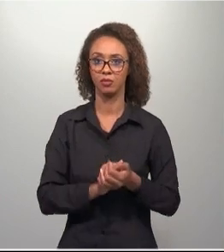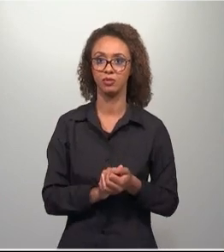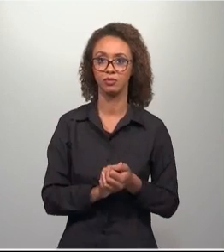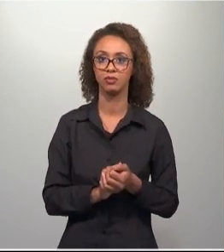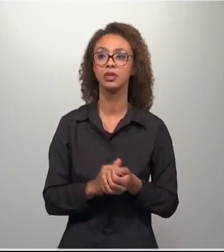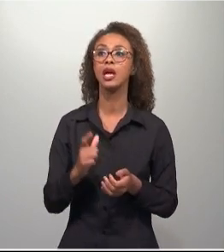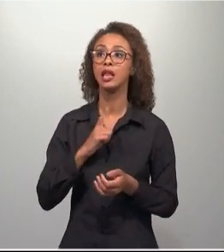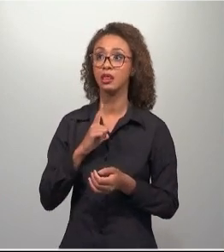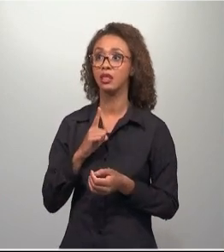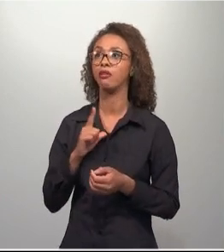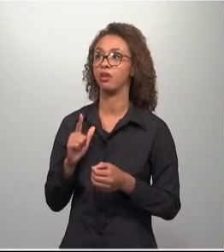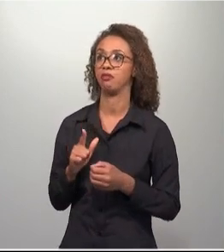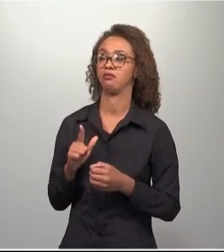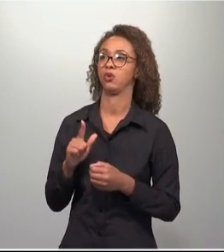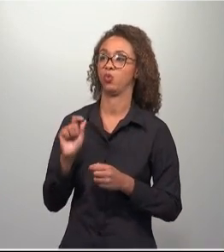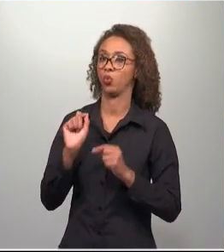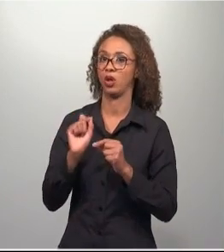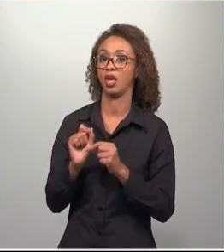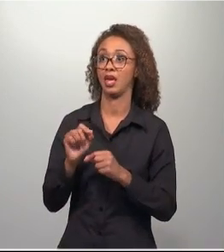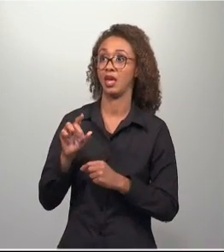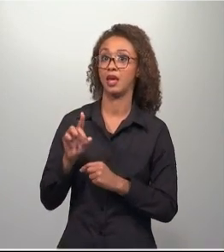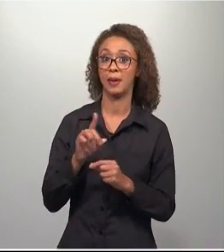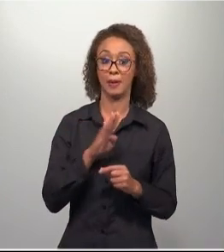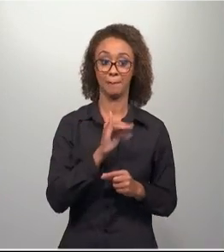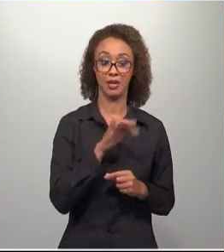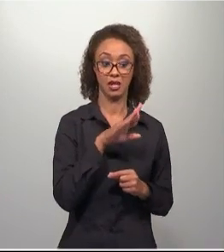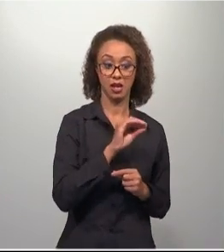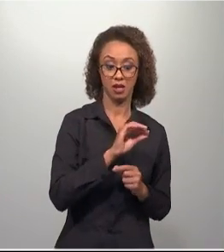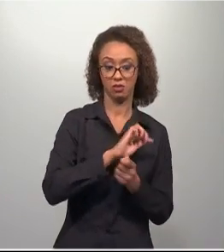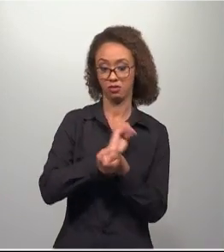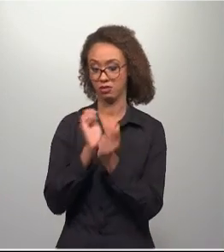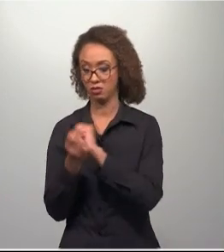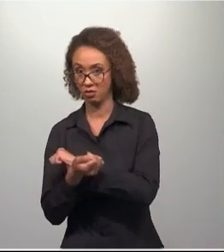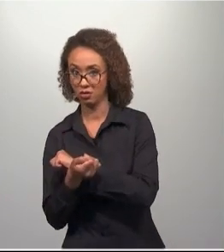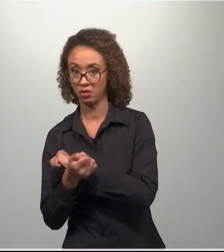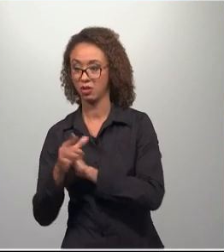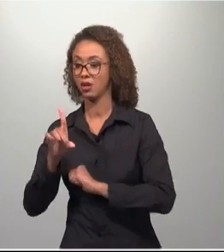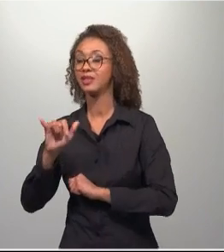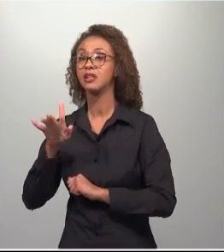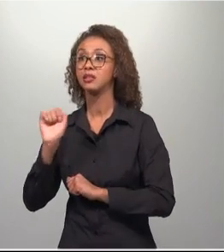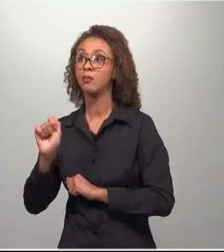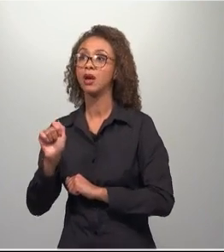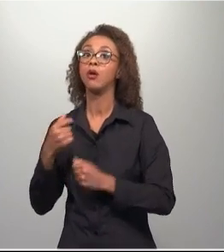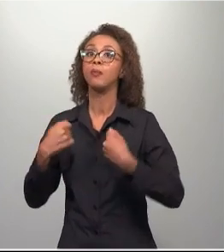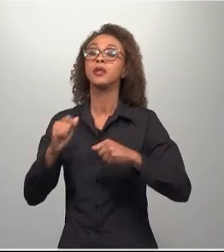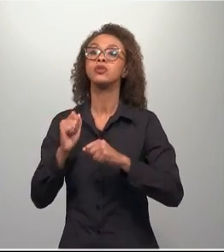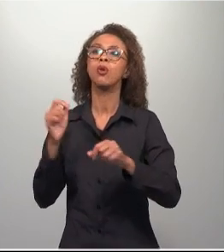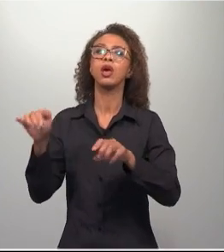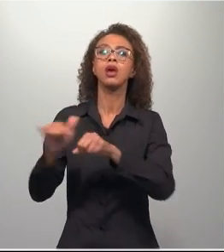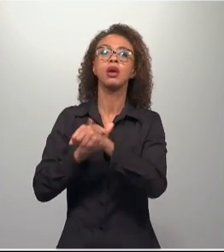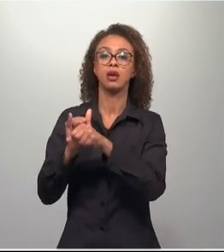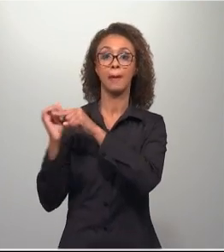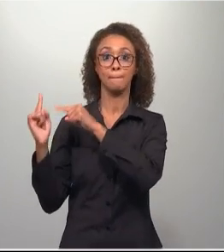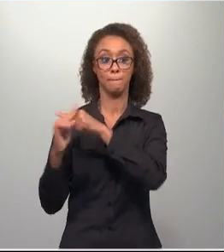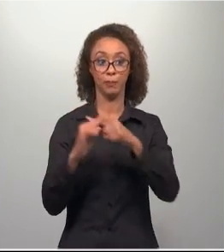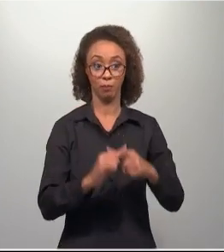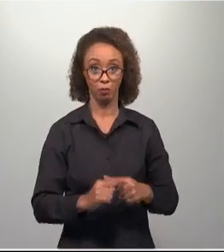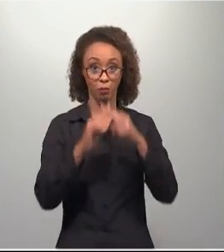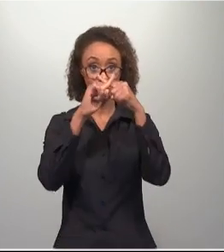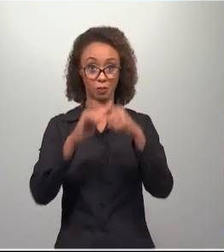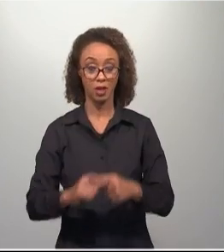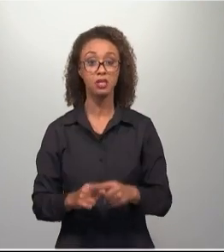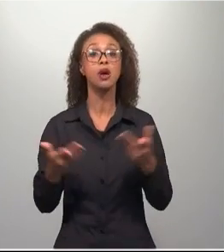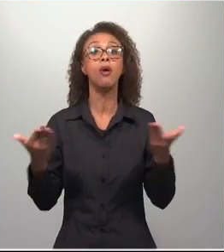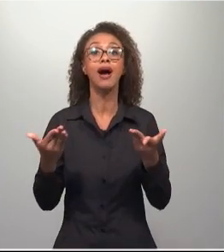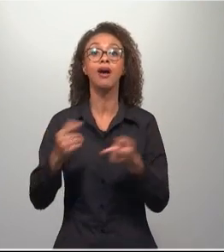mal fiz a multiplicação só é de supor se que eu tenho que fazer divisões pra poder fazer para poder